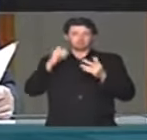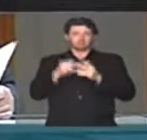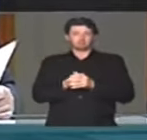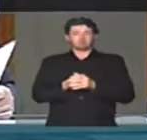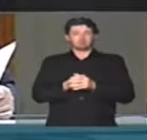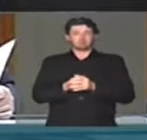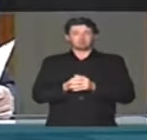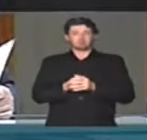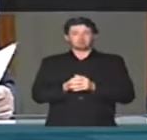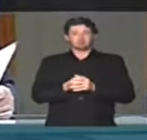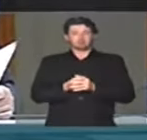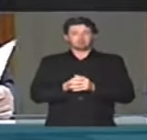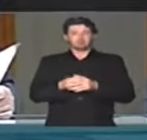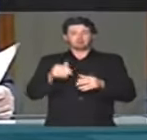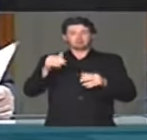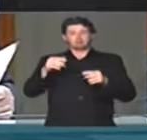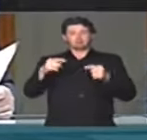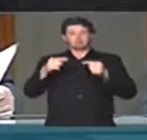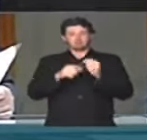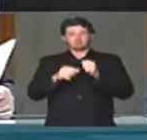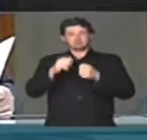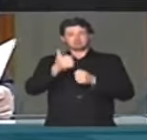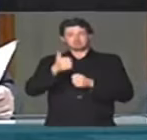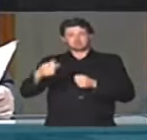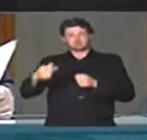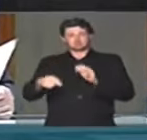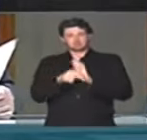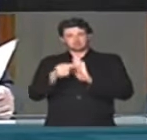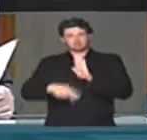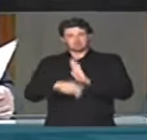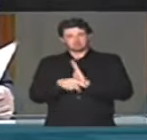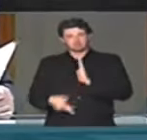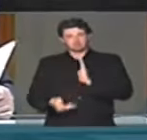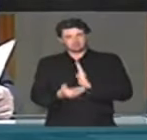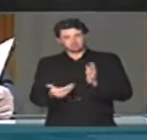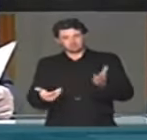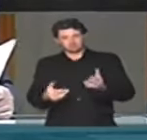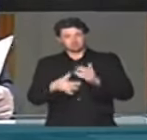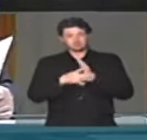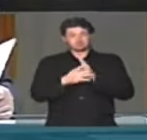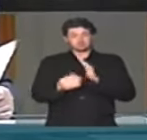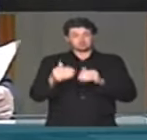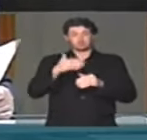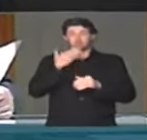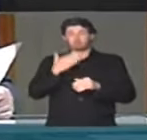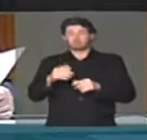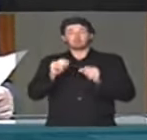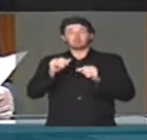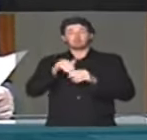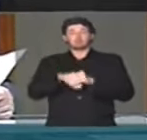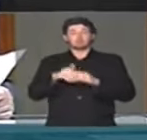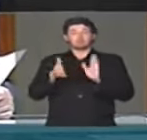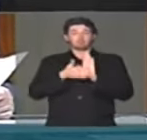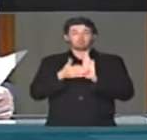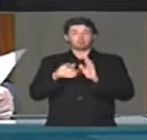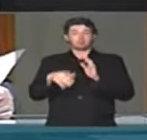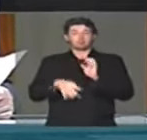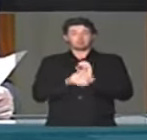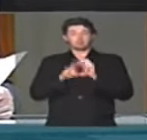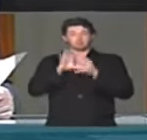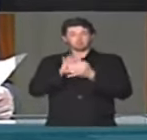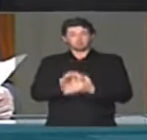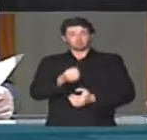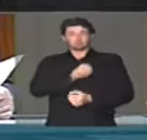artigo 61, inciso 4, parágrafo 2º, combinado com 117.9 do Regimento Interno da Câmara. Destaque para a preferência seguinte proposição da